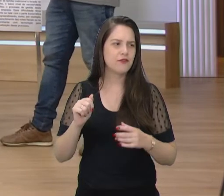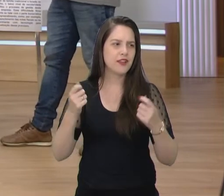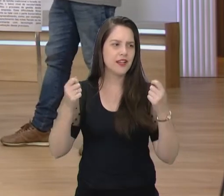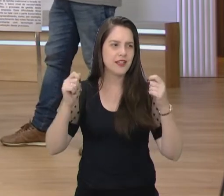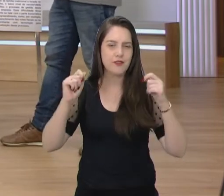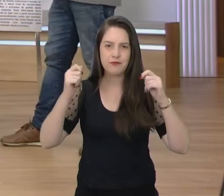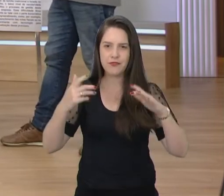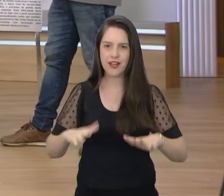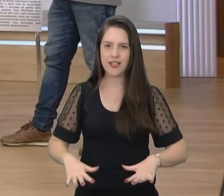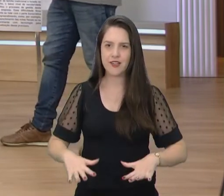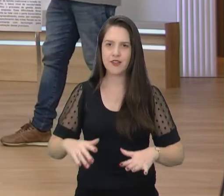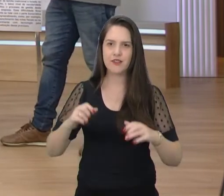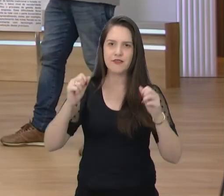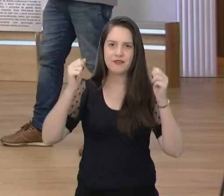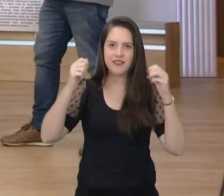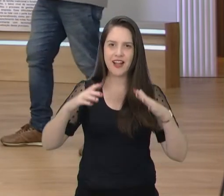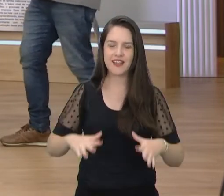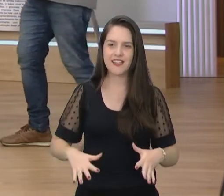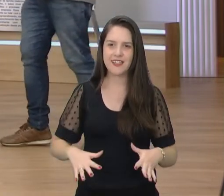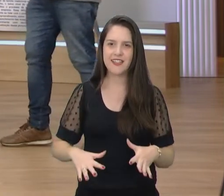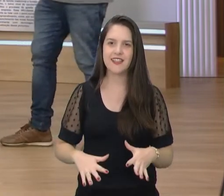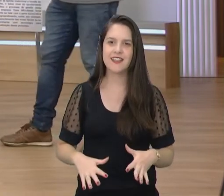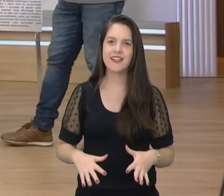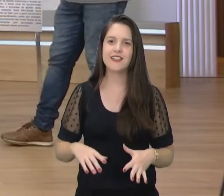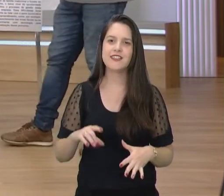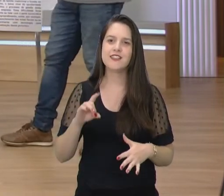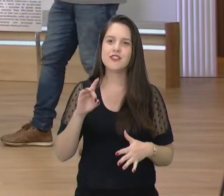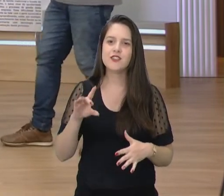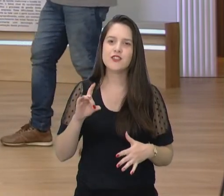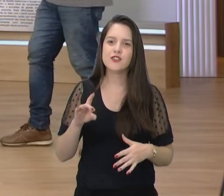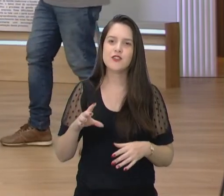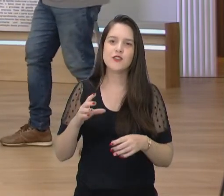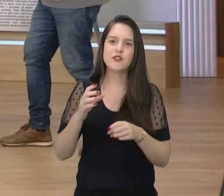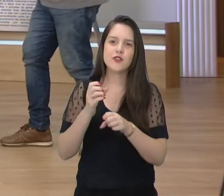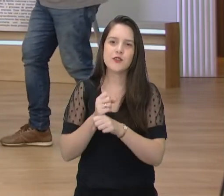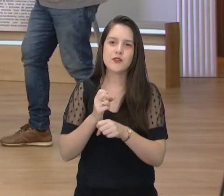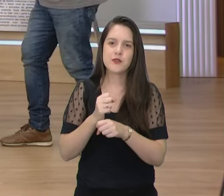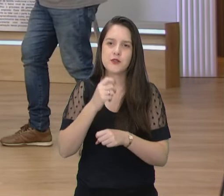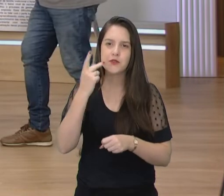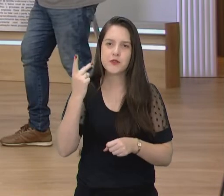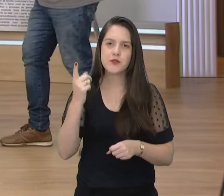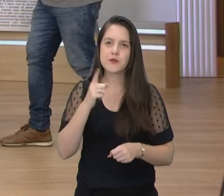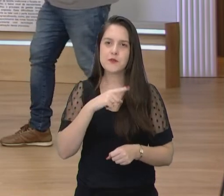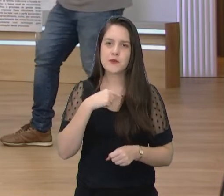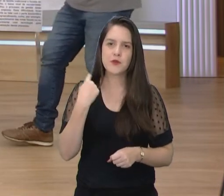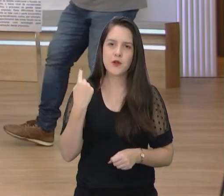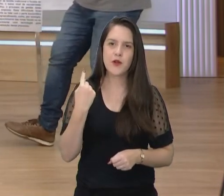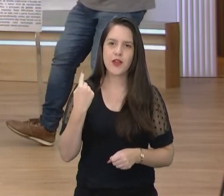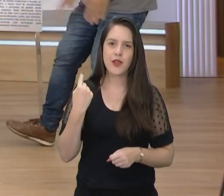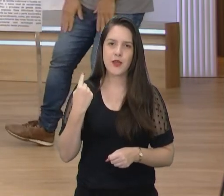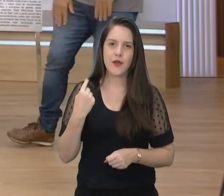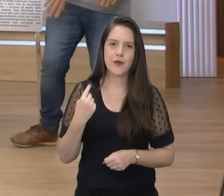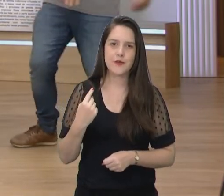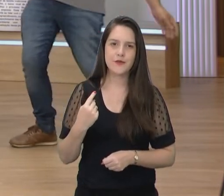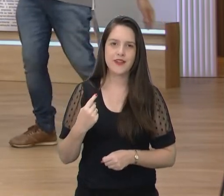assim. Quando uma pessoa morre, a gente fala que a pessoa Morreu. faleceu.